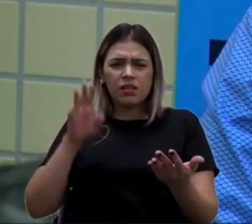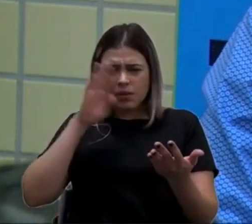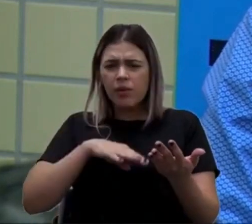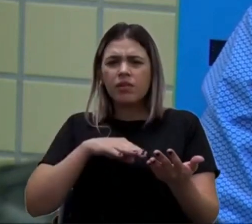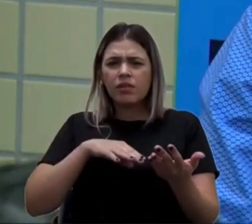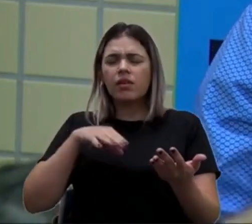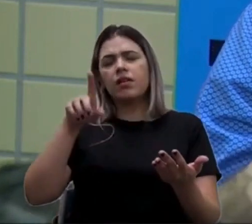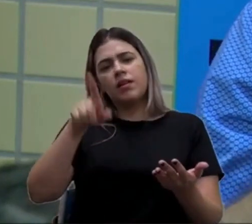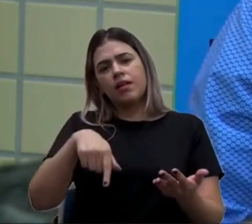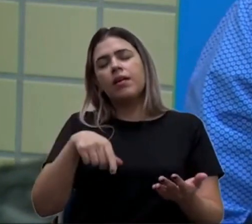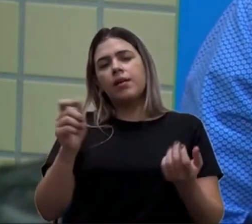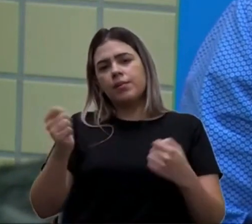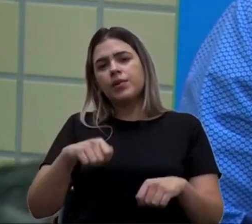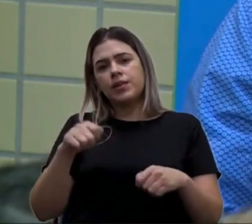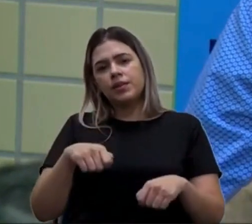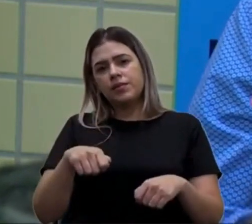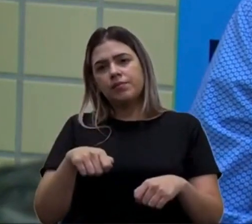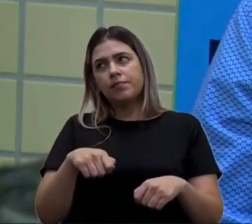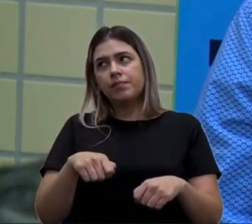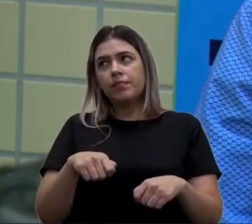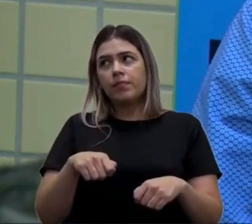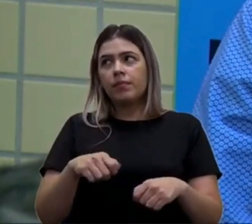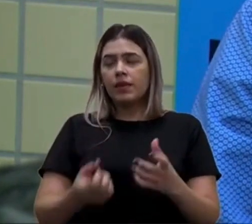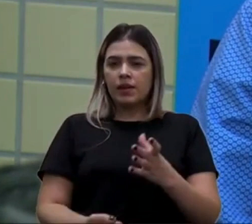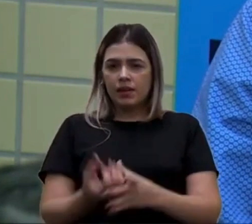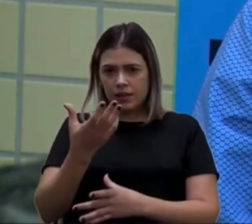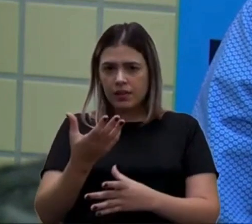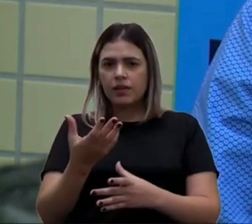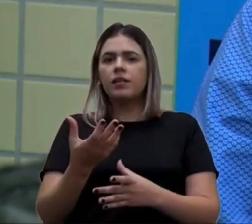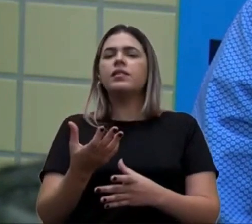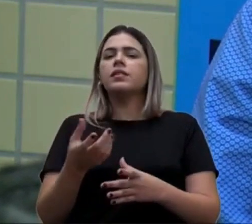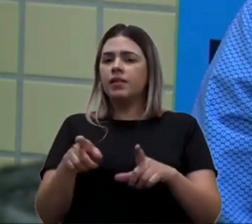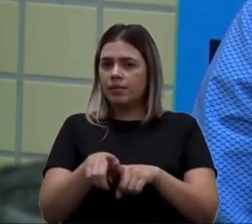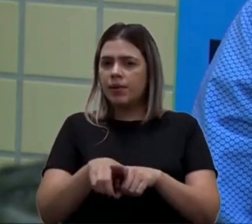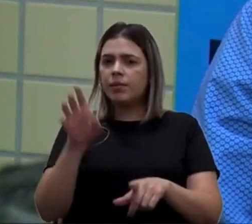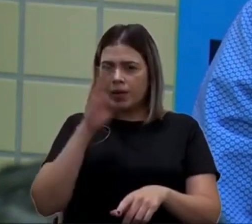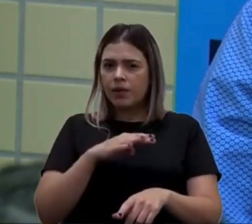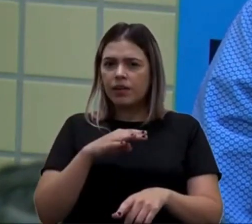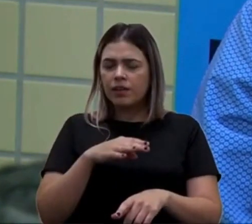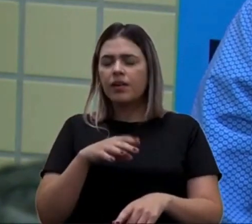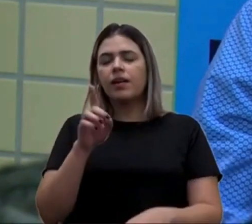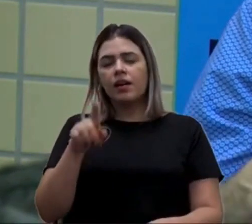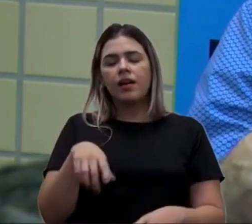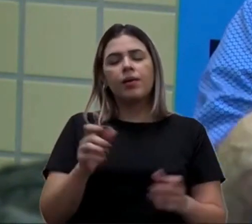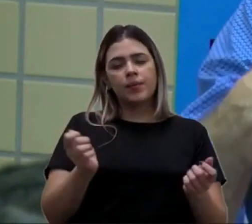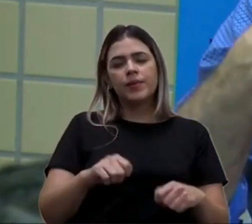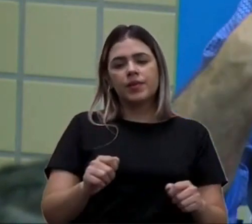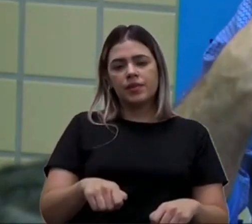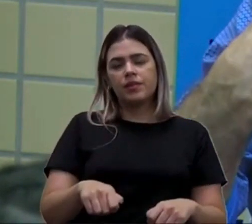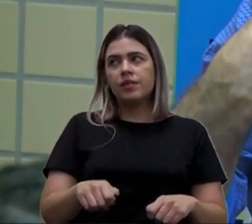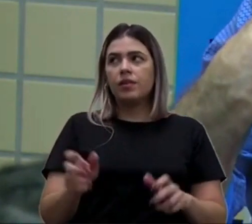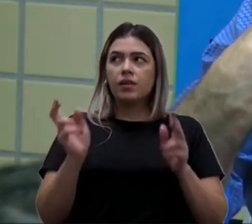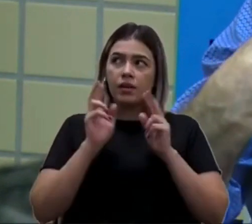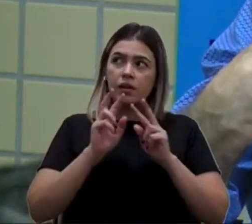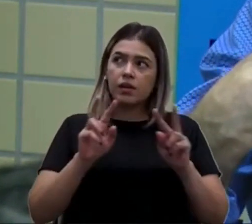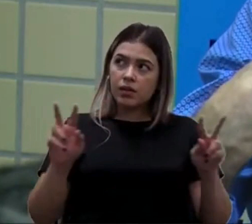é possível e é possível que a gente crie tanta maldade sim sim é possível então quando eu vejo